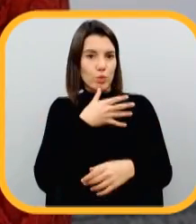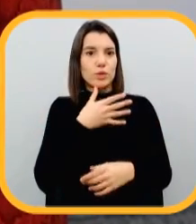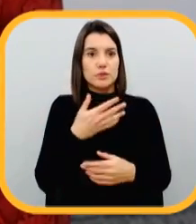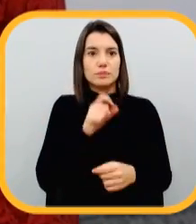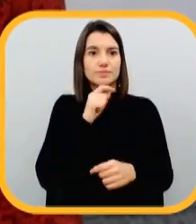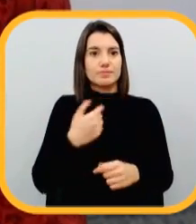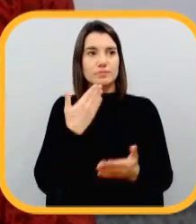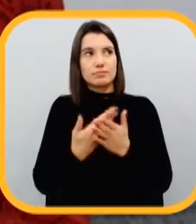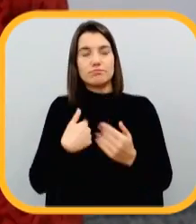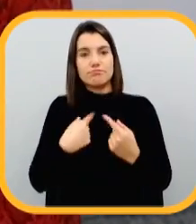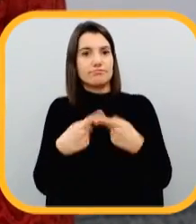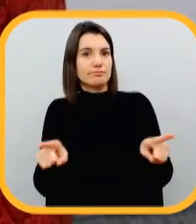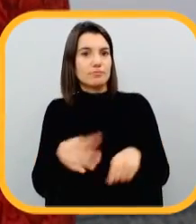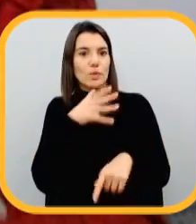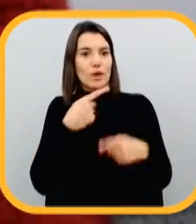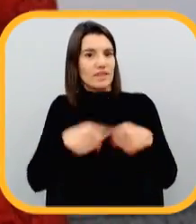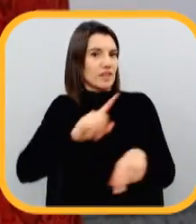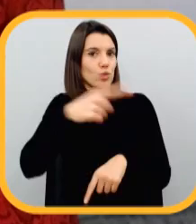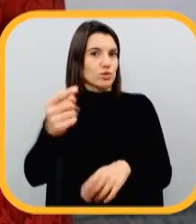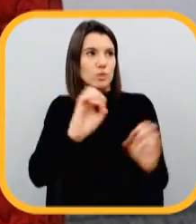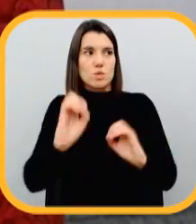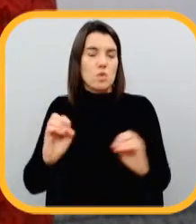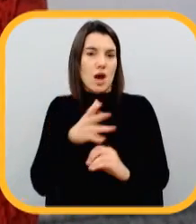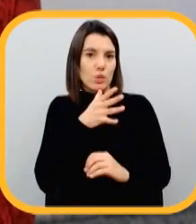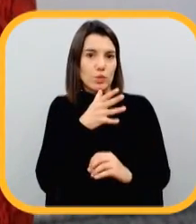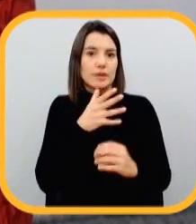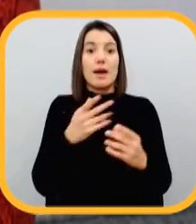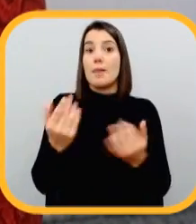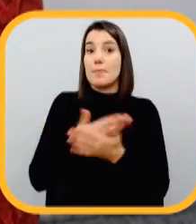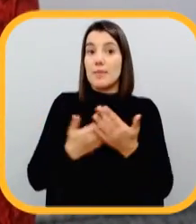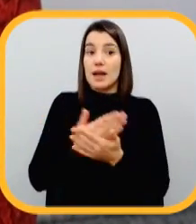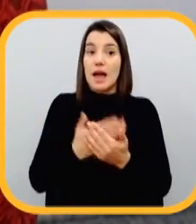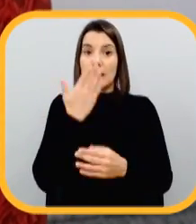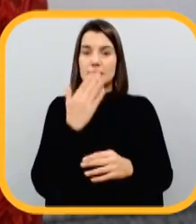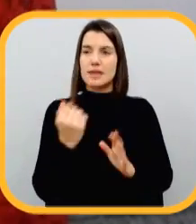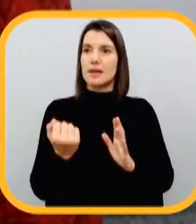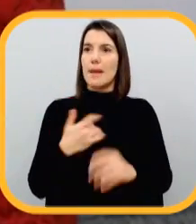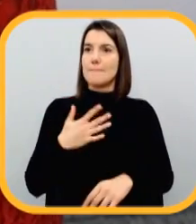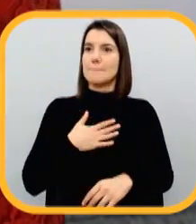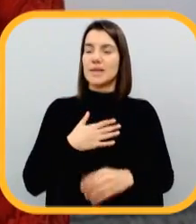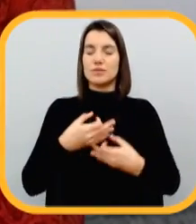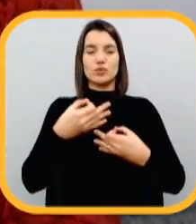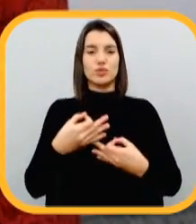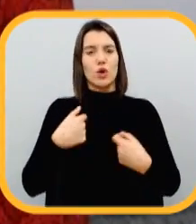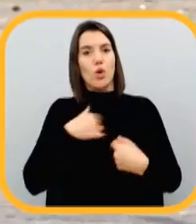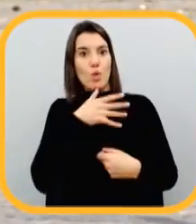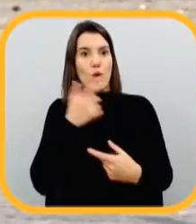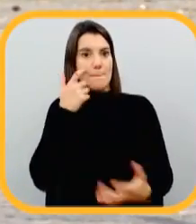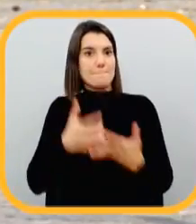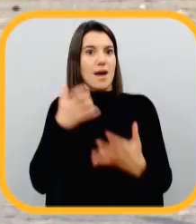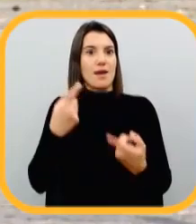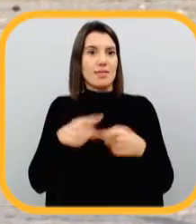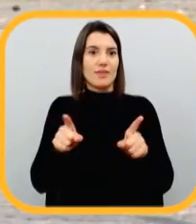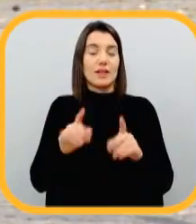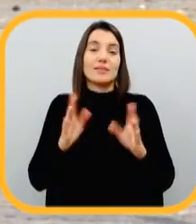a cor ajuda-me a diferenciar-me, vou ter uma cor diferente das outras. Num mercado que seja muito corporate, vou ter uma cor viva e diferente, porque